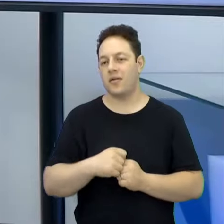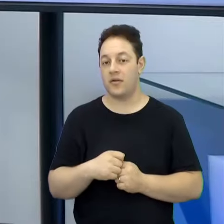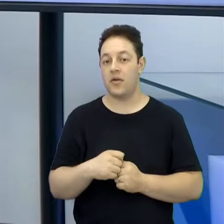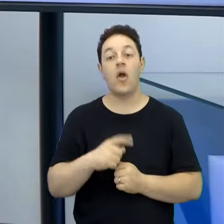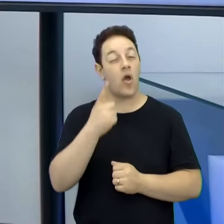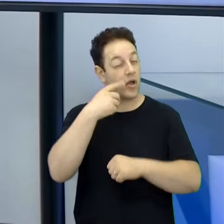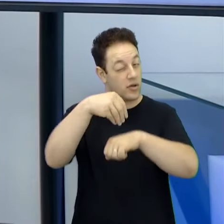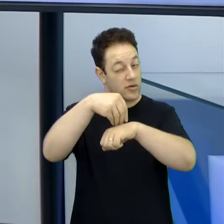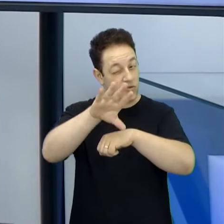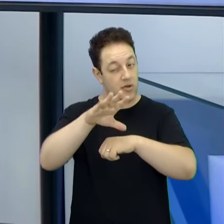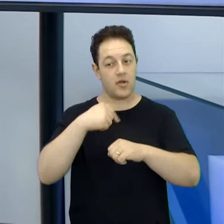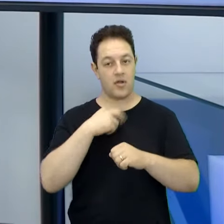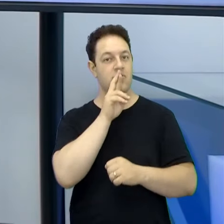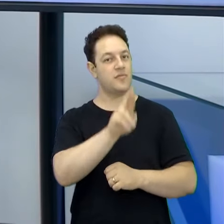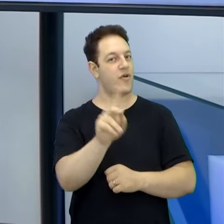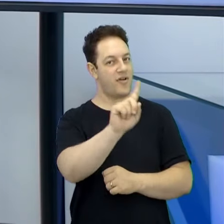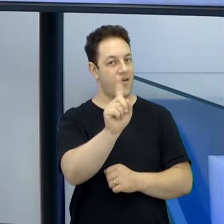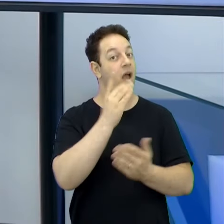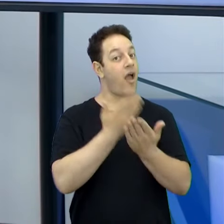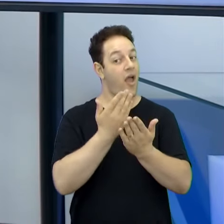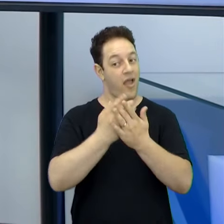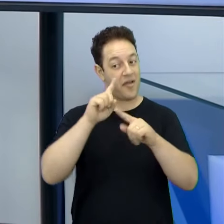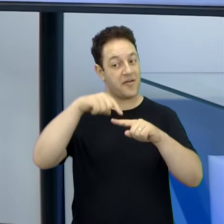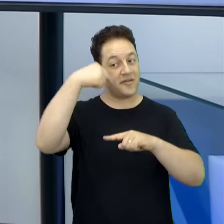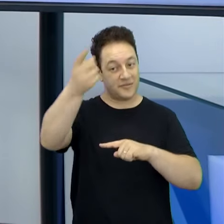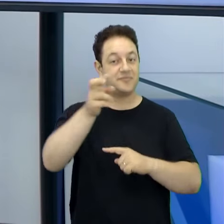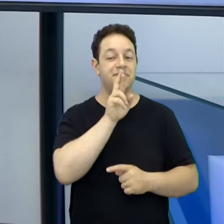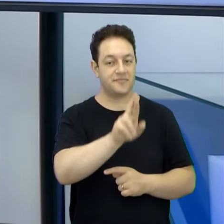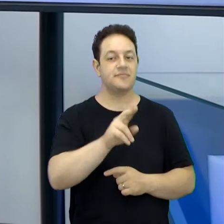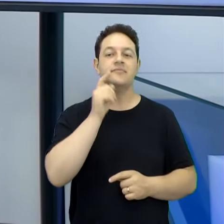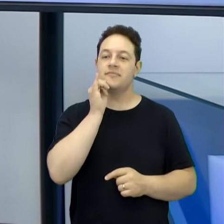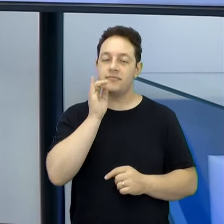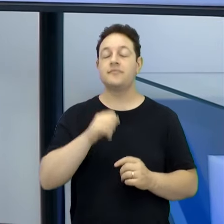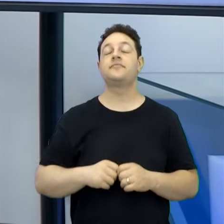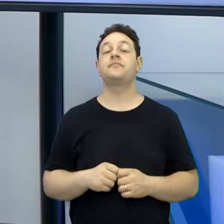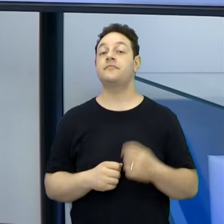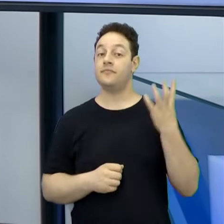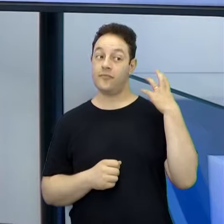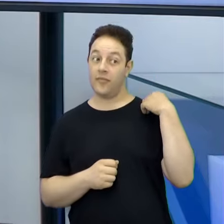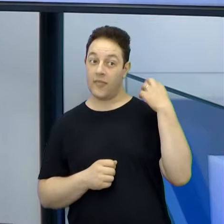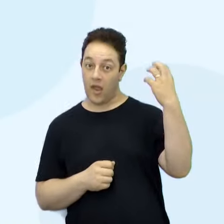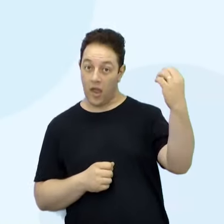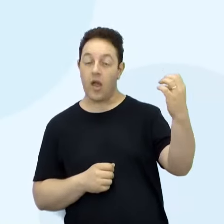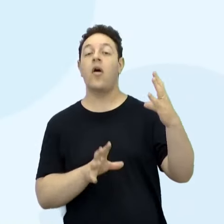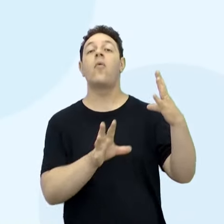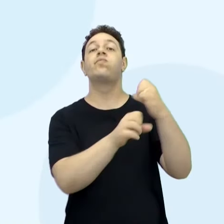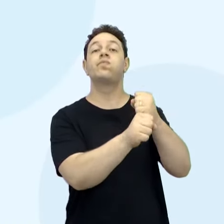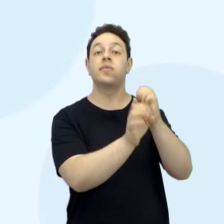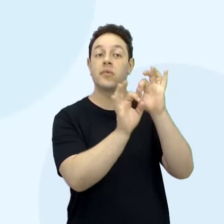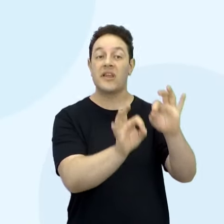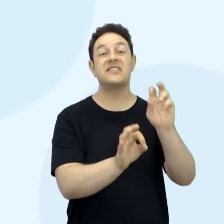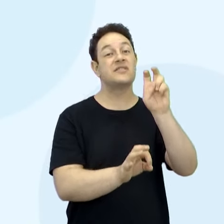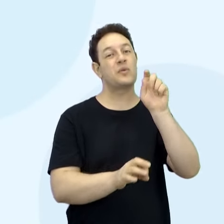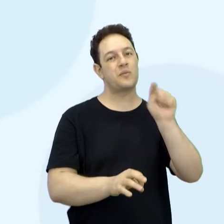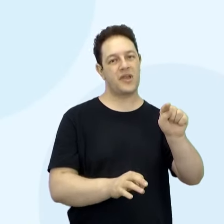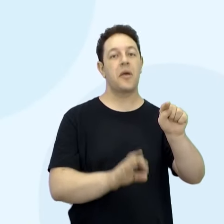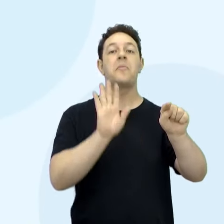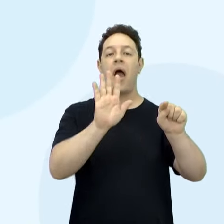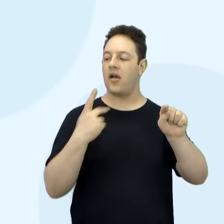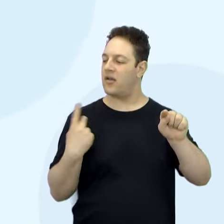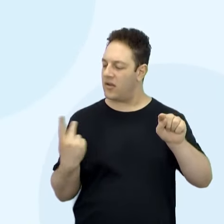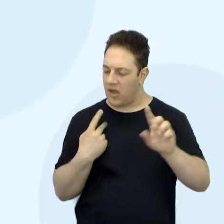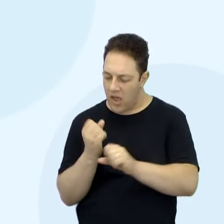passar a resposta. Na próxima aula eu passo a resposta. Então, a viagem custa 5 mil, mas ele só